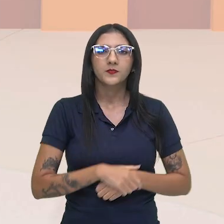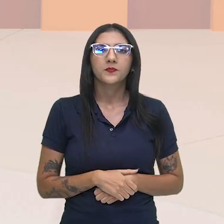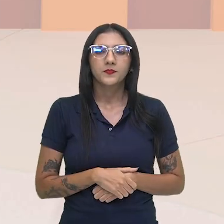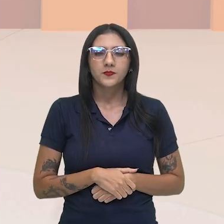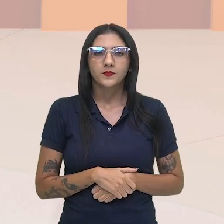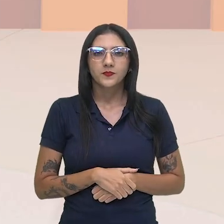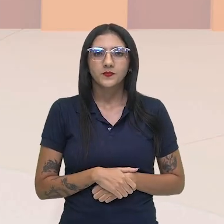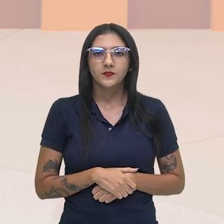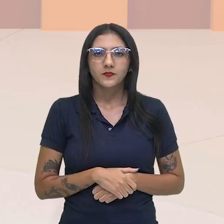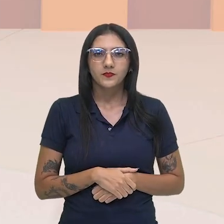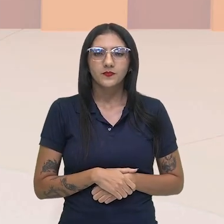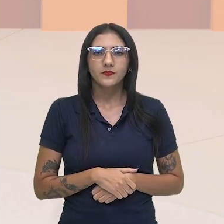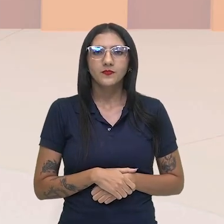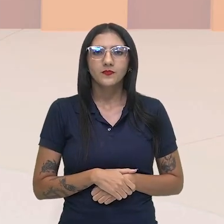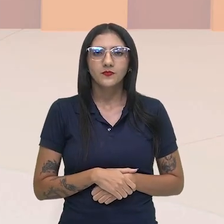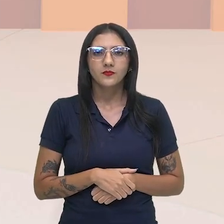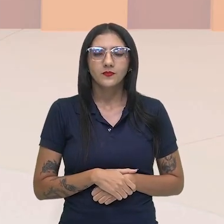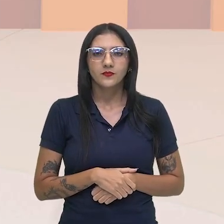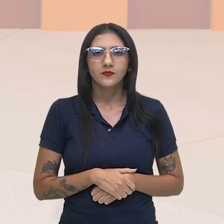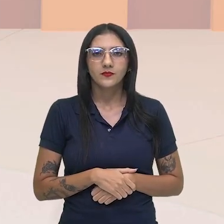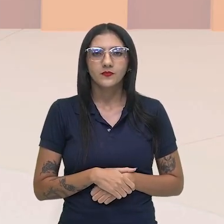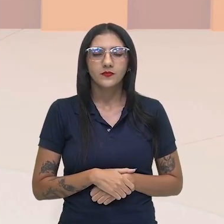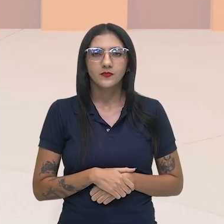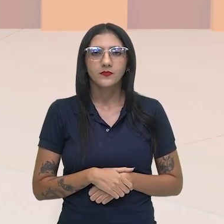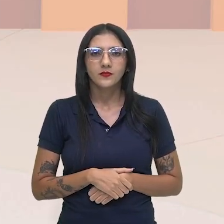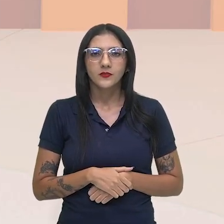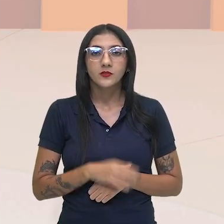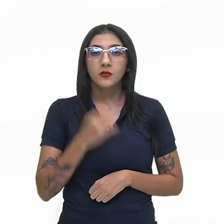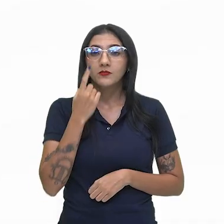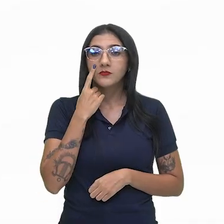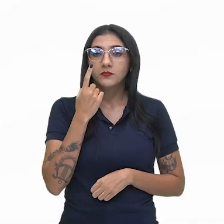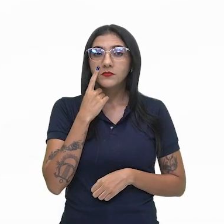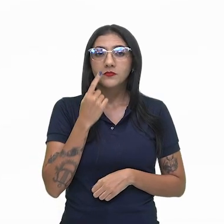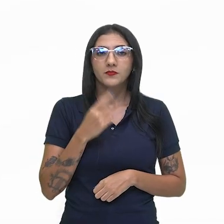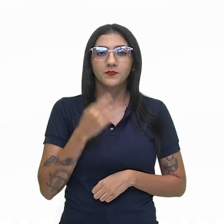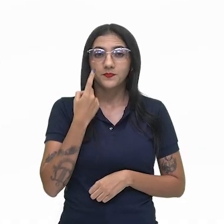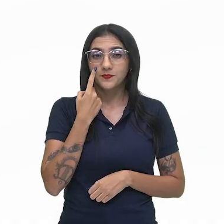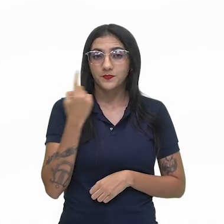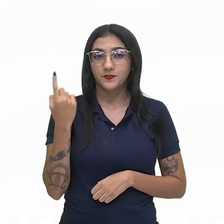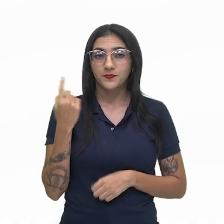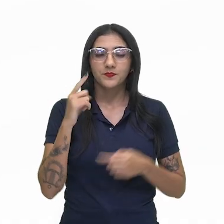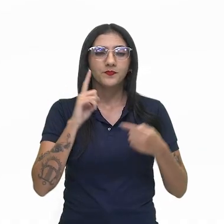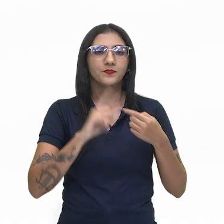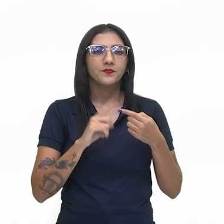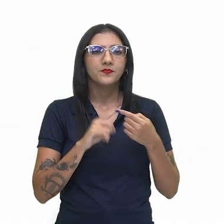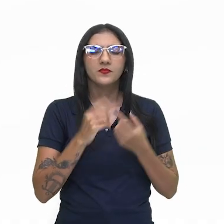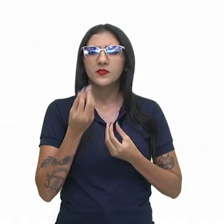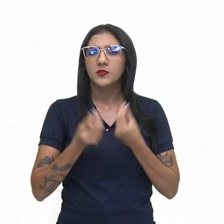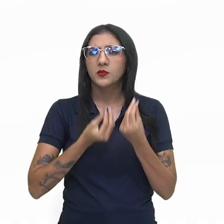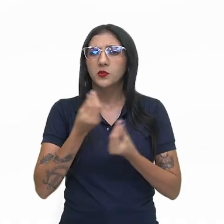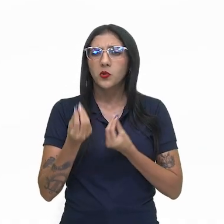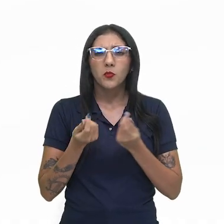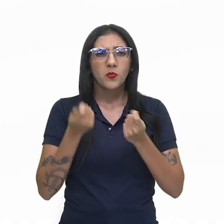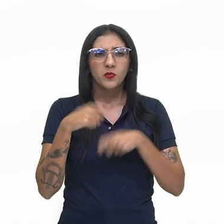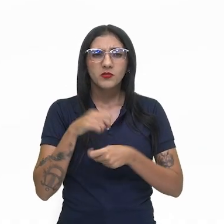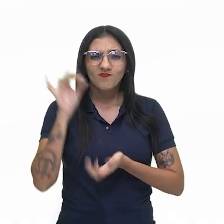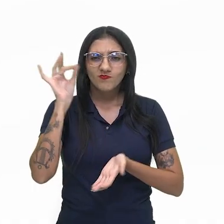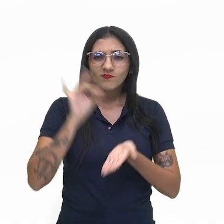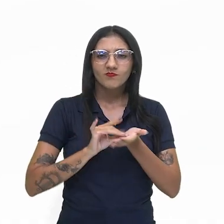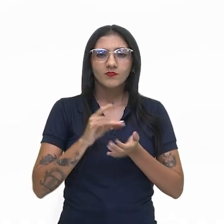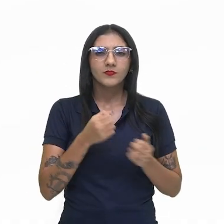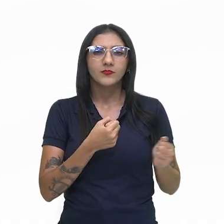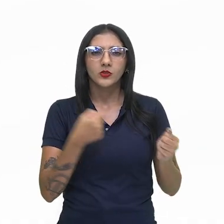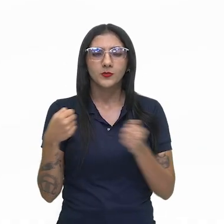que é justamente a jurídica e a social. Vamos ver? Então, olha só. Como se dá essa legitimidade do